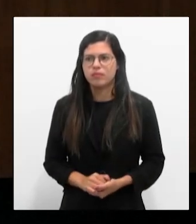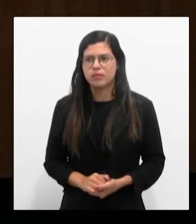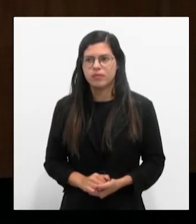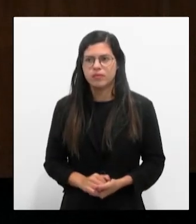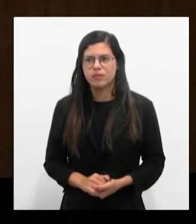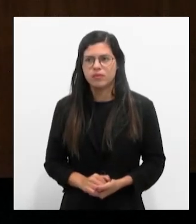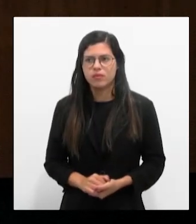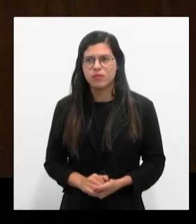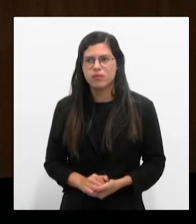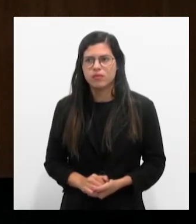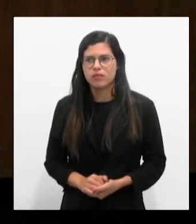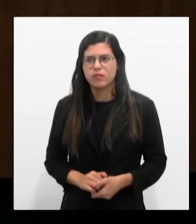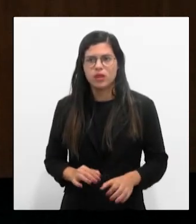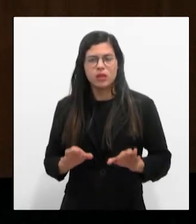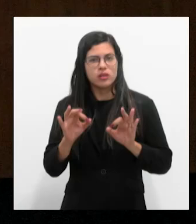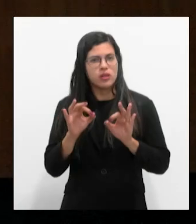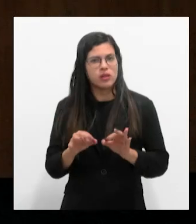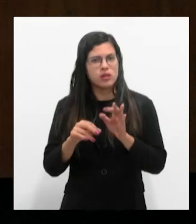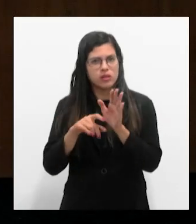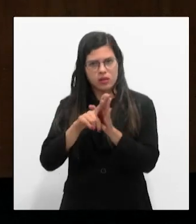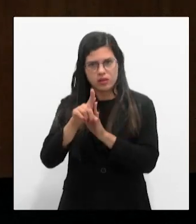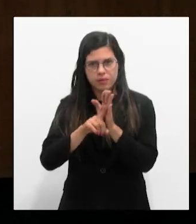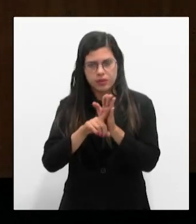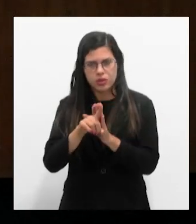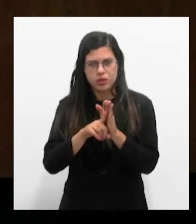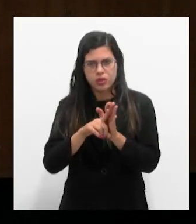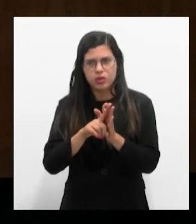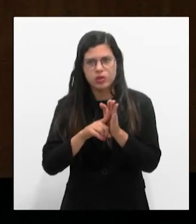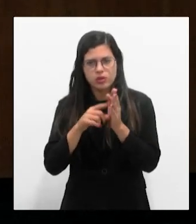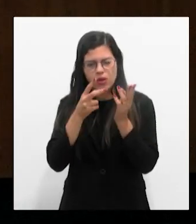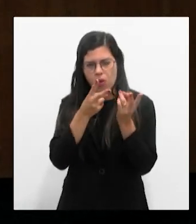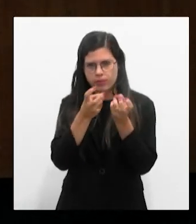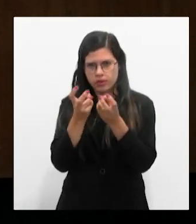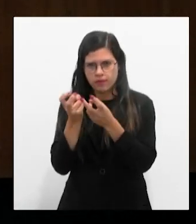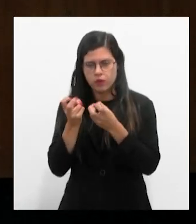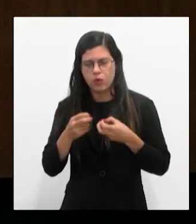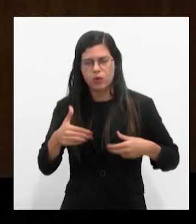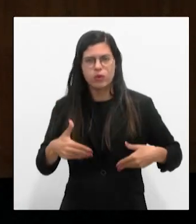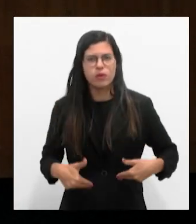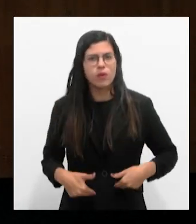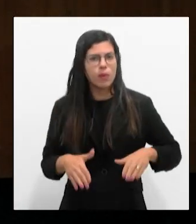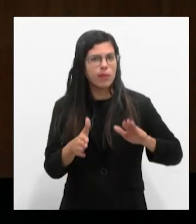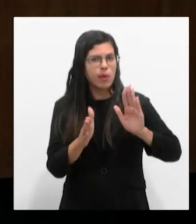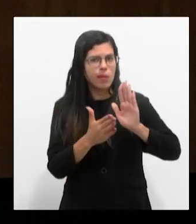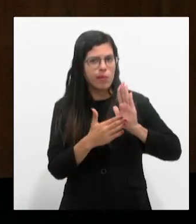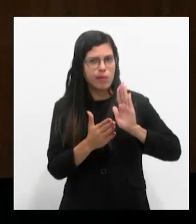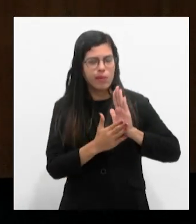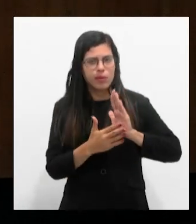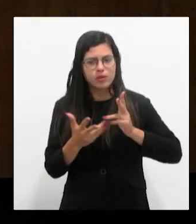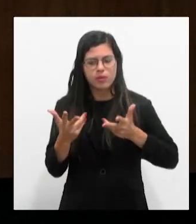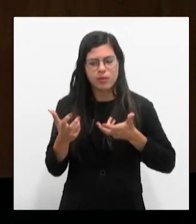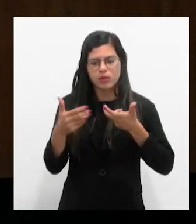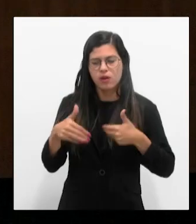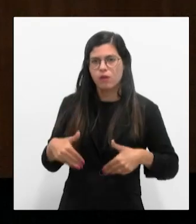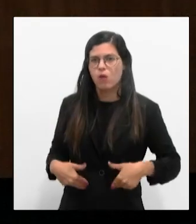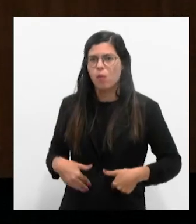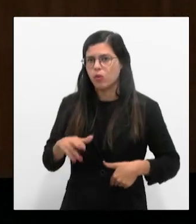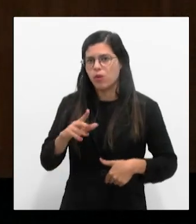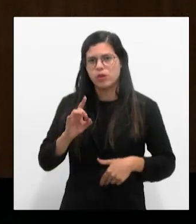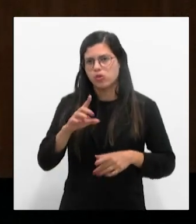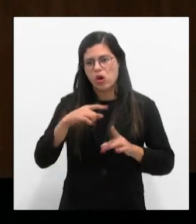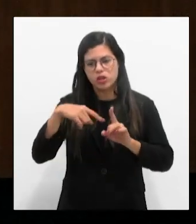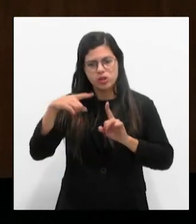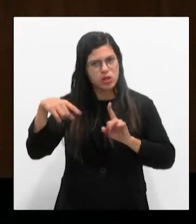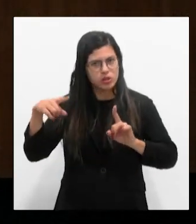esse Observatório da Fome é uma proposta que enxerga a fome não só como estatística, não